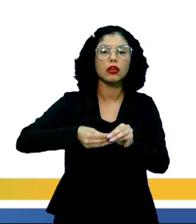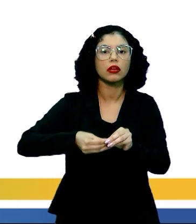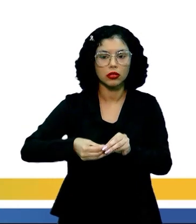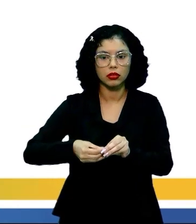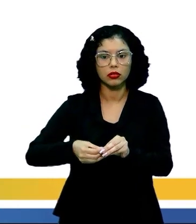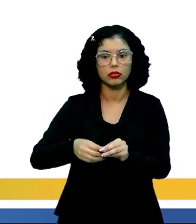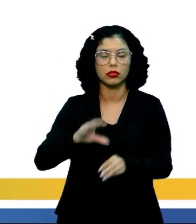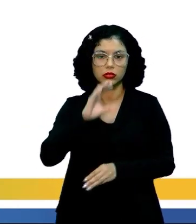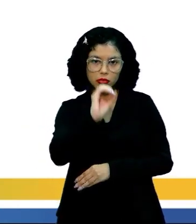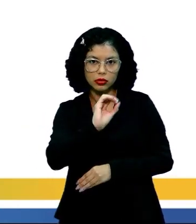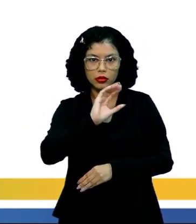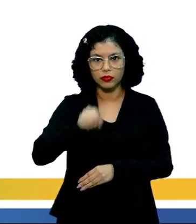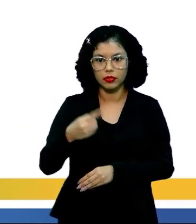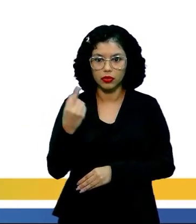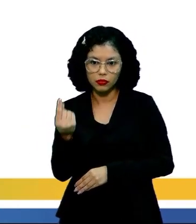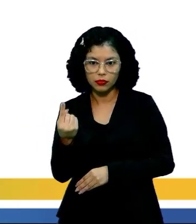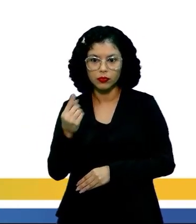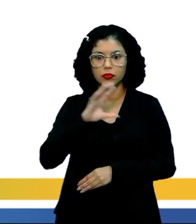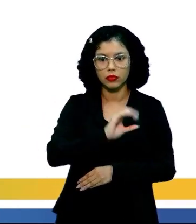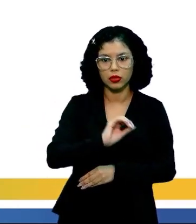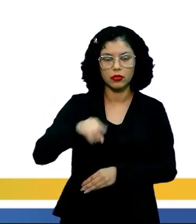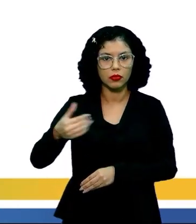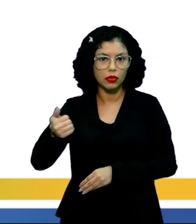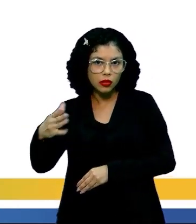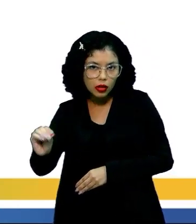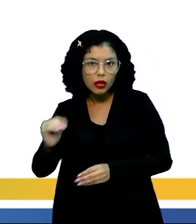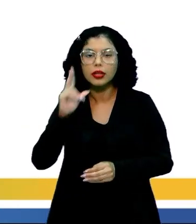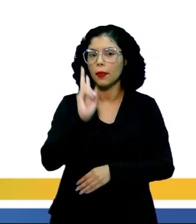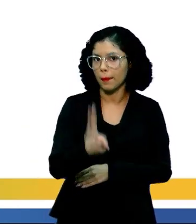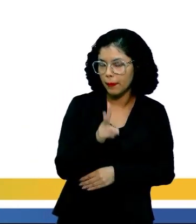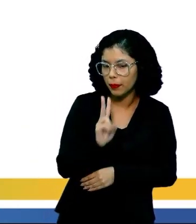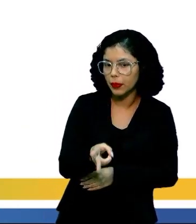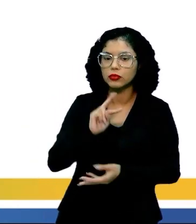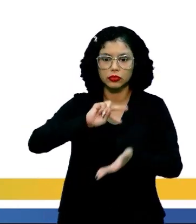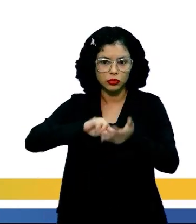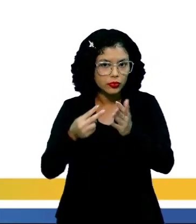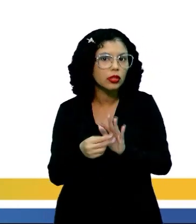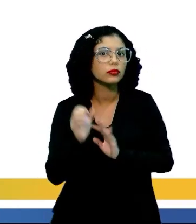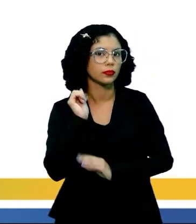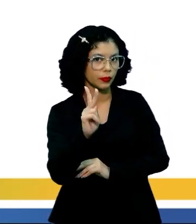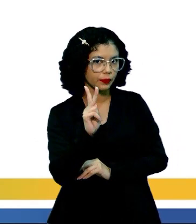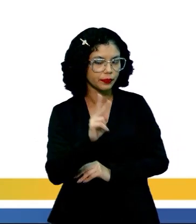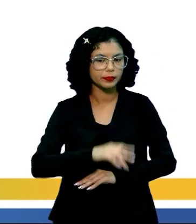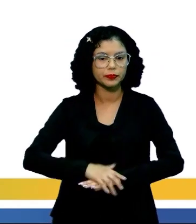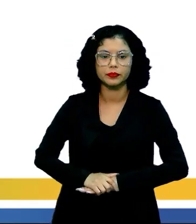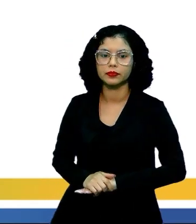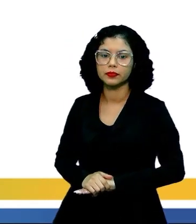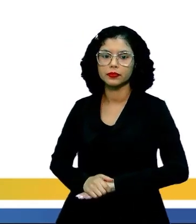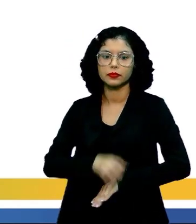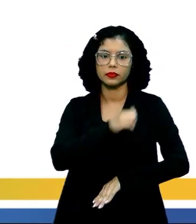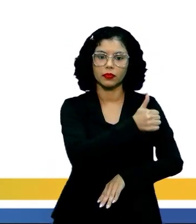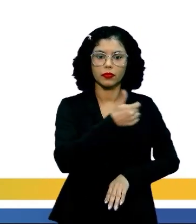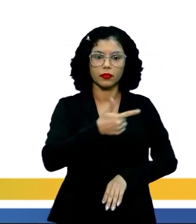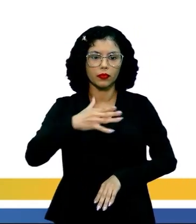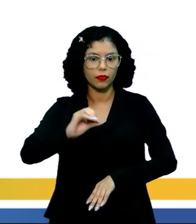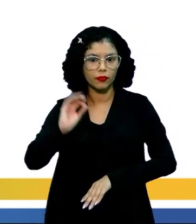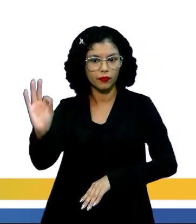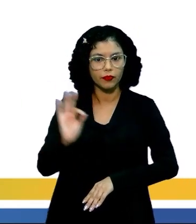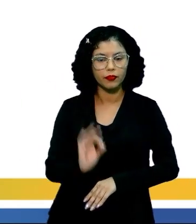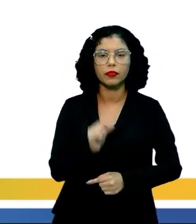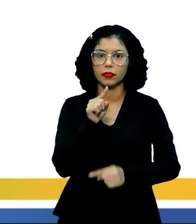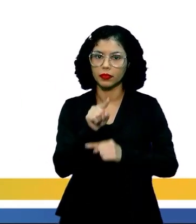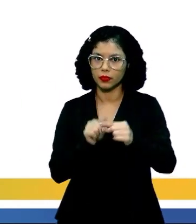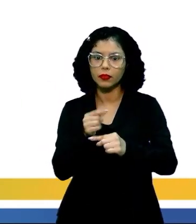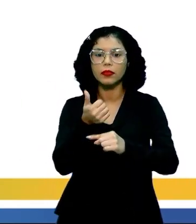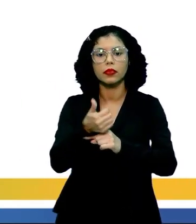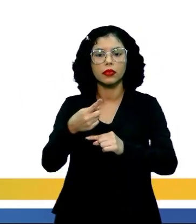0, 0,1 ou 0,10 tem o mesmo significado, ok? 120% eu vou